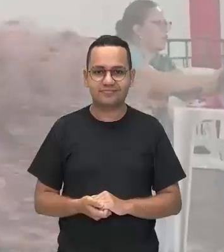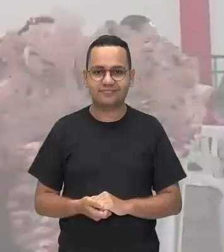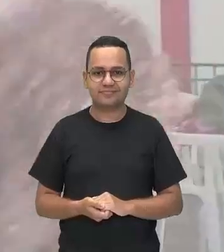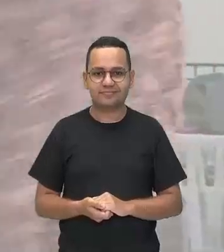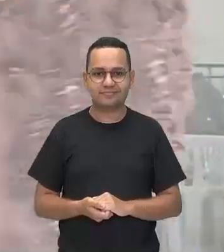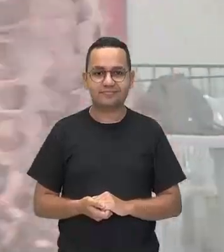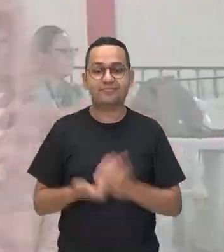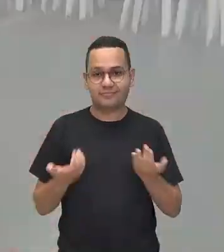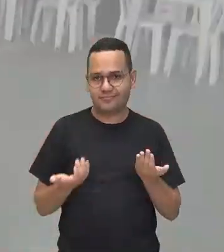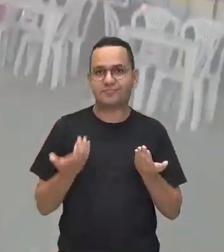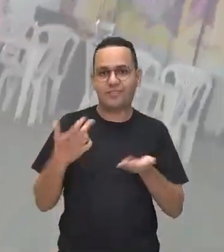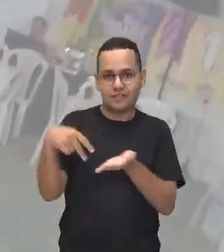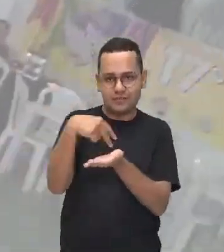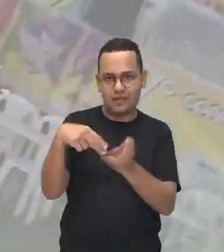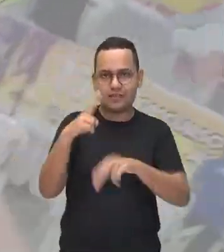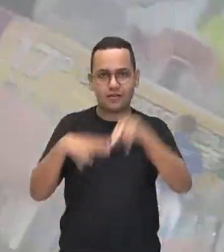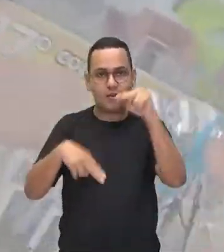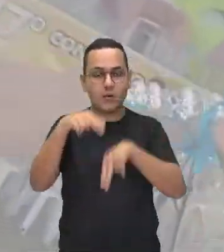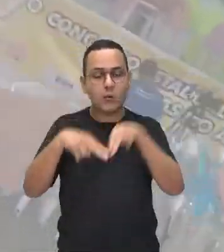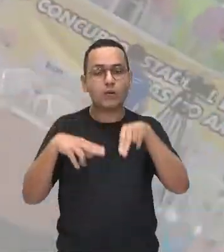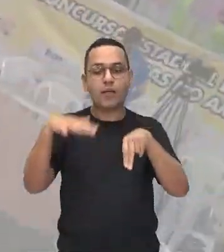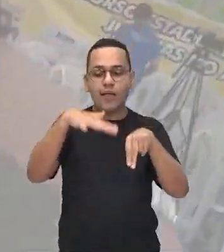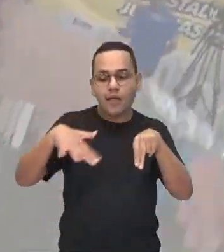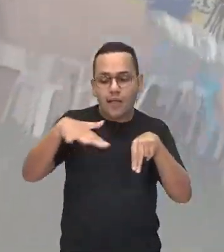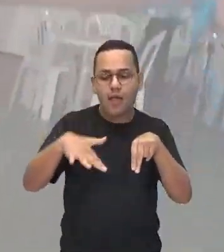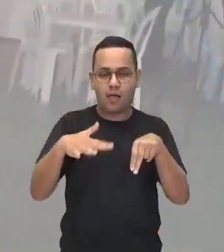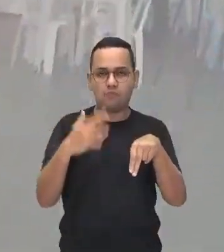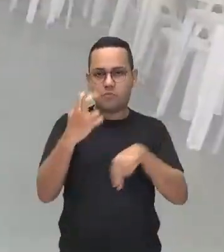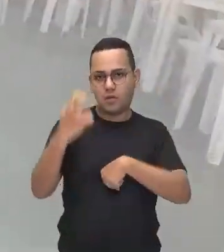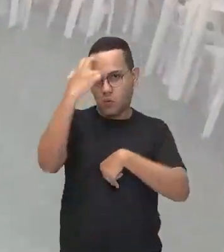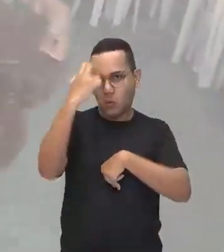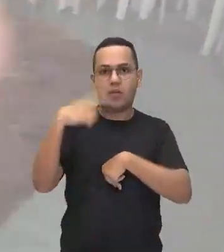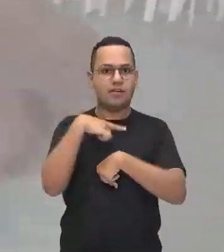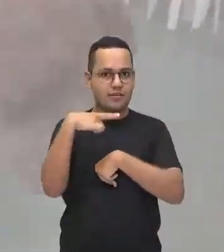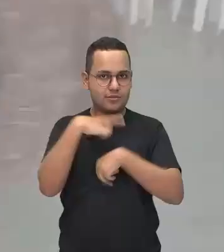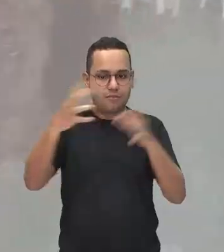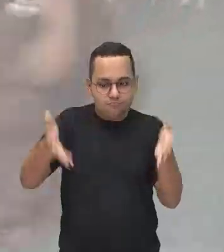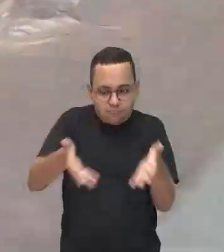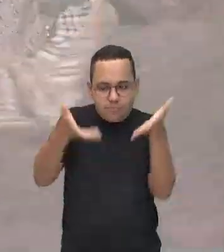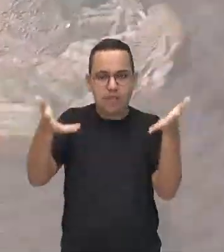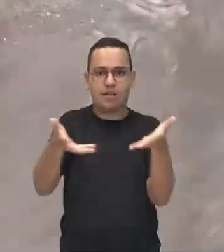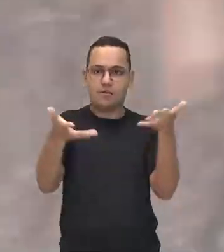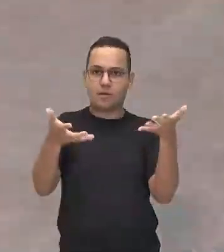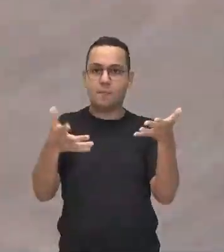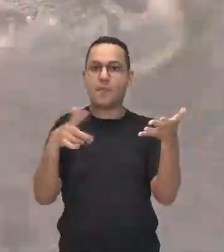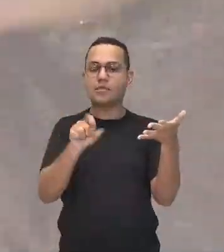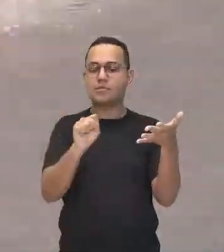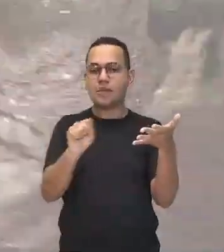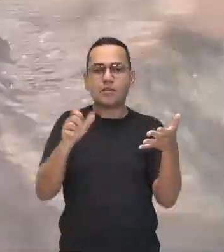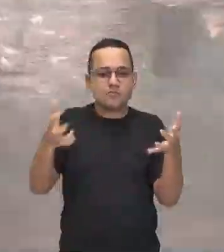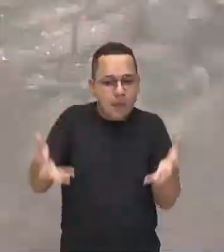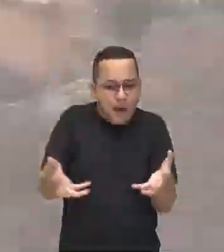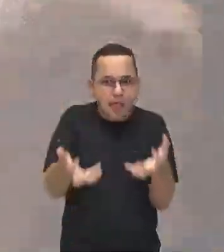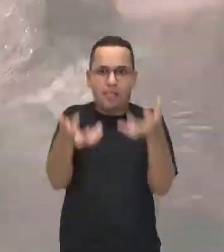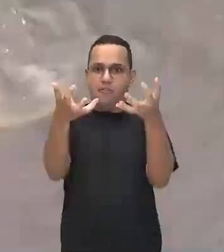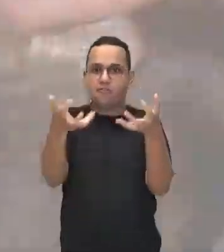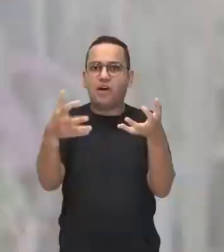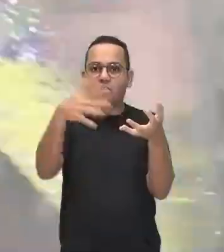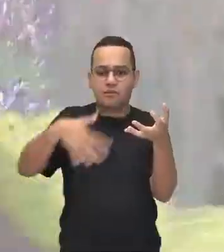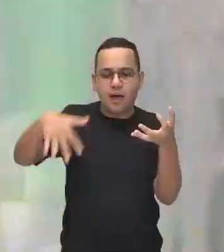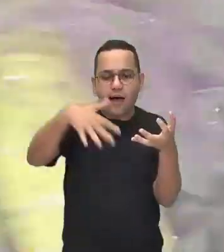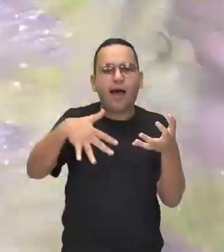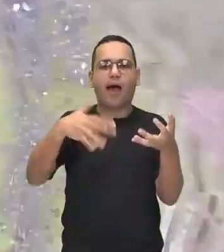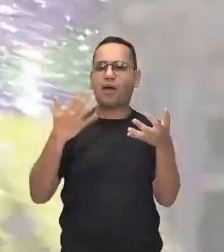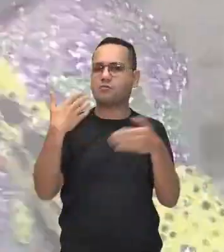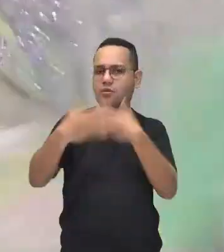As quadrilhas juninas é um gênero cultural que está se resgatando ao longo do tempo e tem tomado muita força por conta da sua trajetória